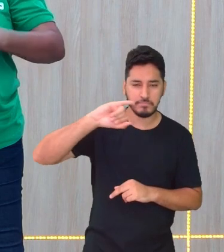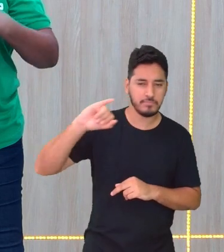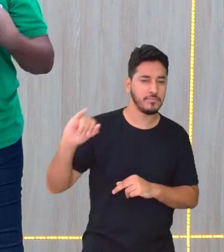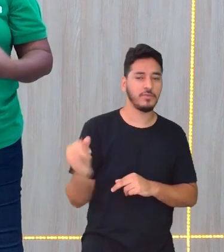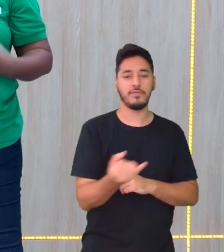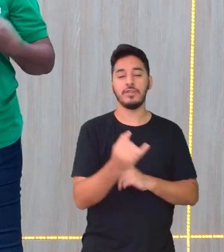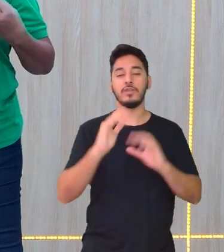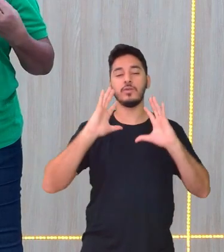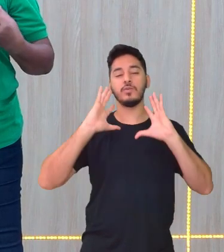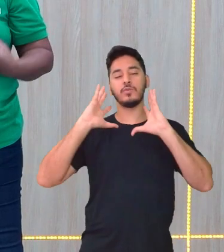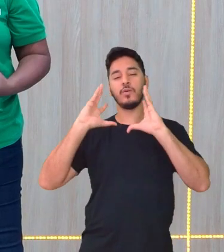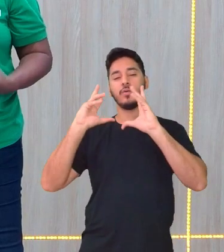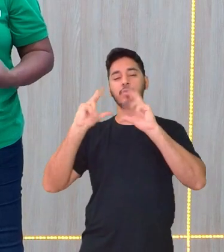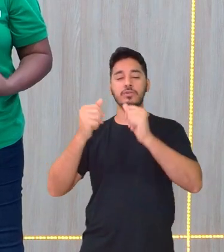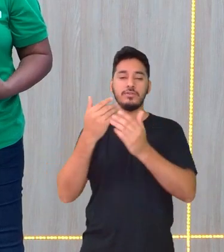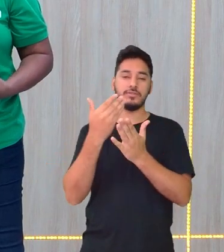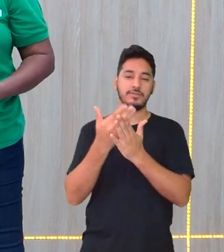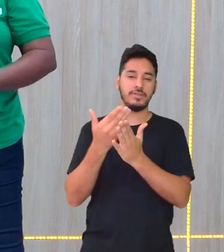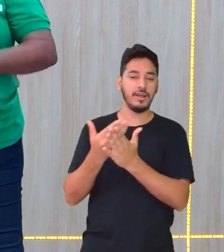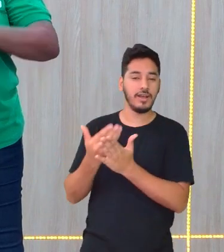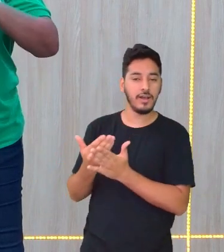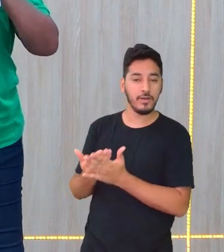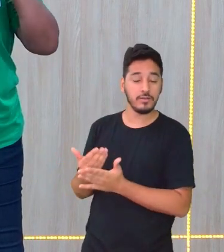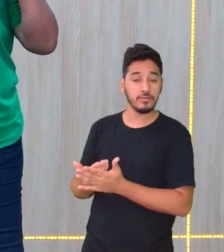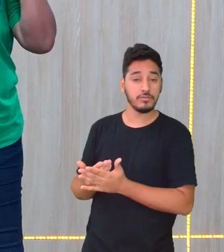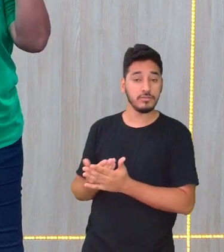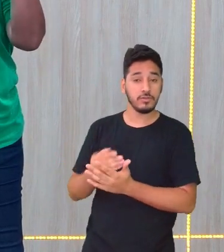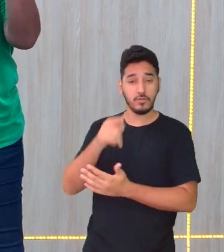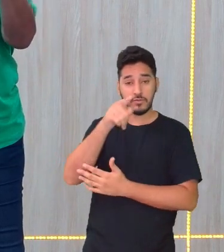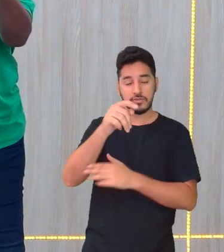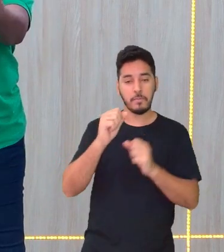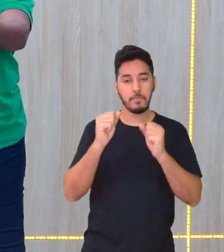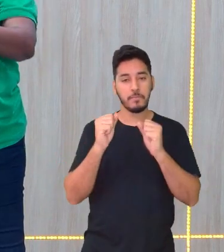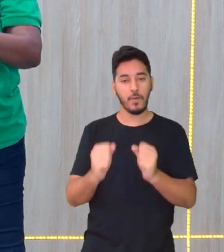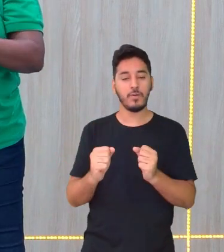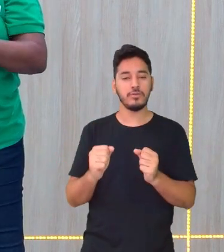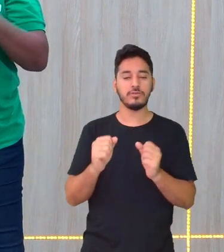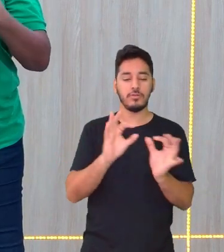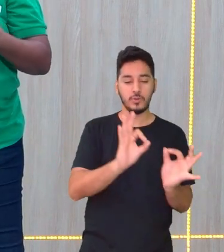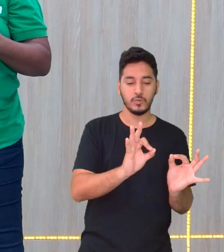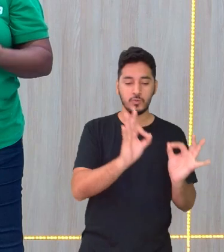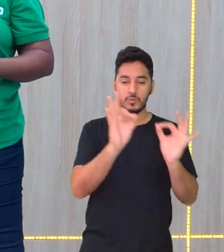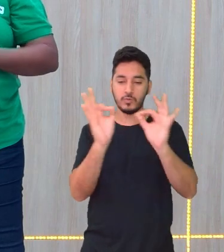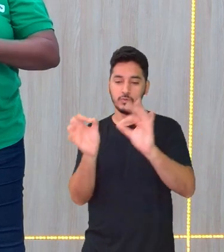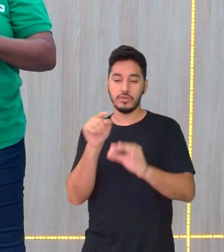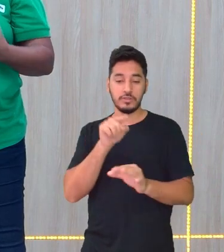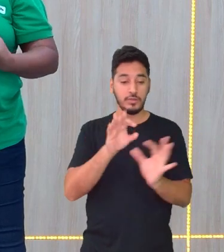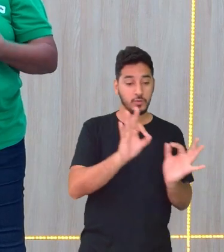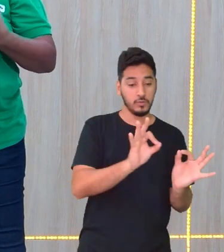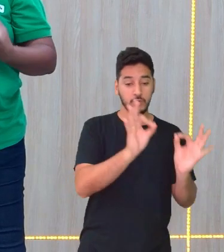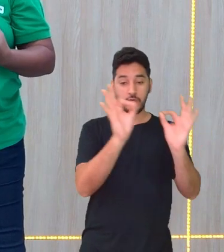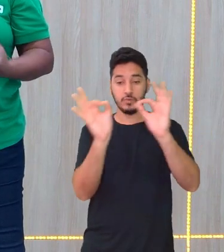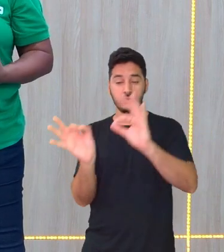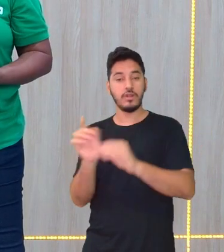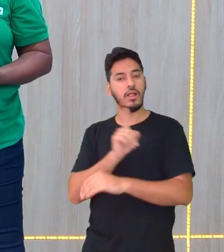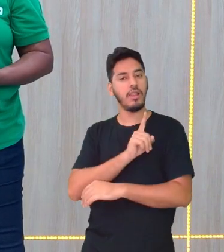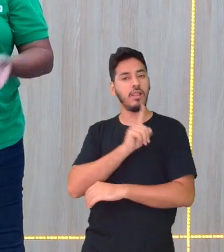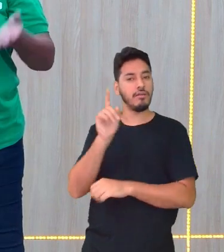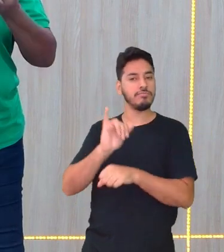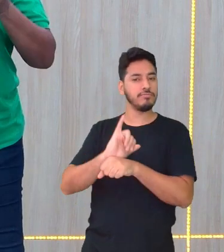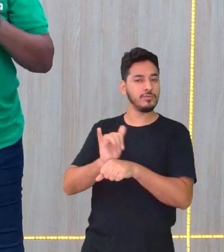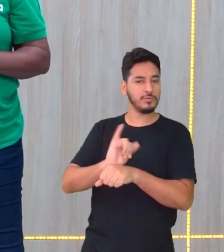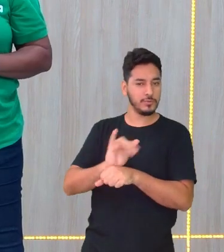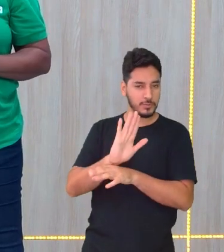bastante todas as nossas aulas, que vocês possam ver e rever quantas vezes quiserem lá no canal do